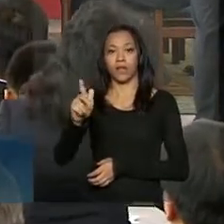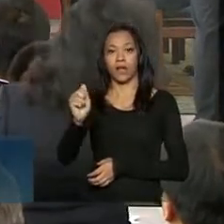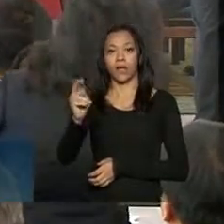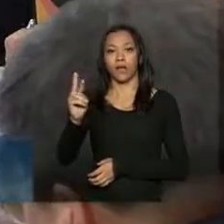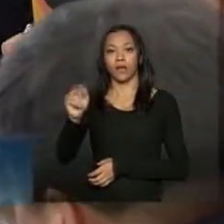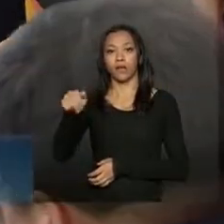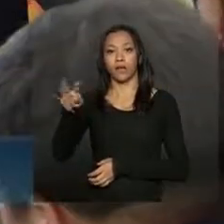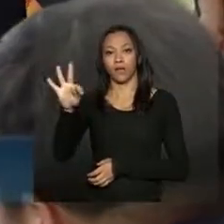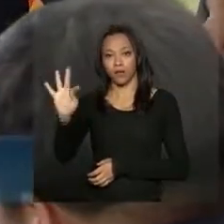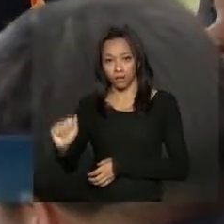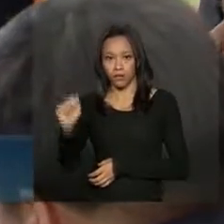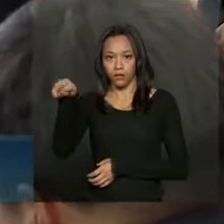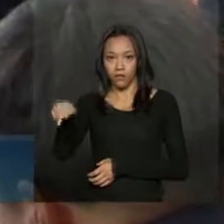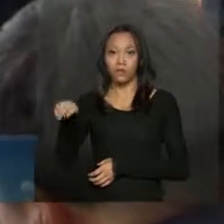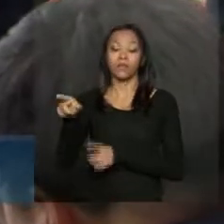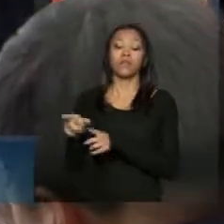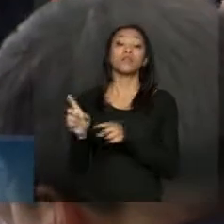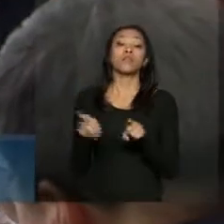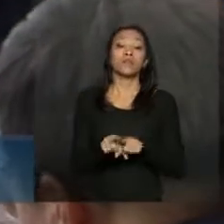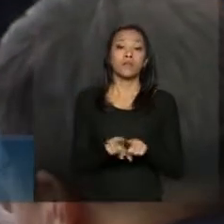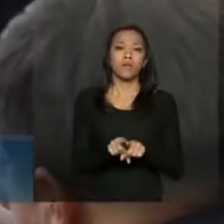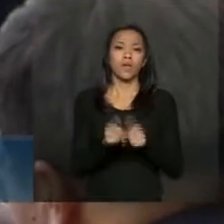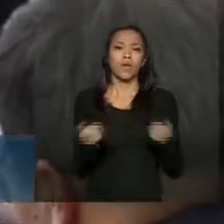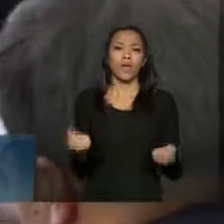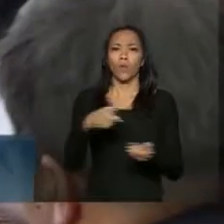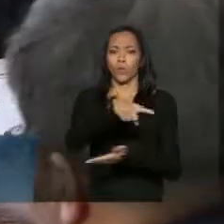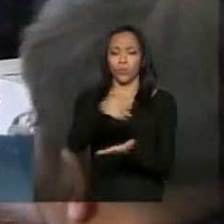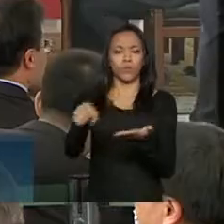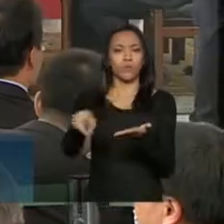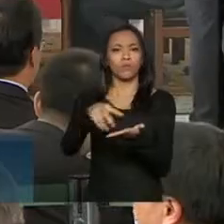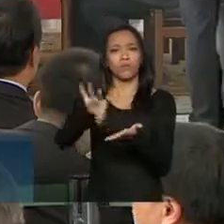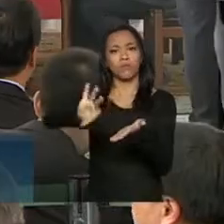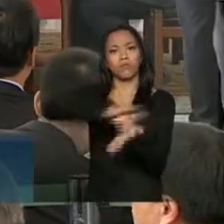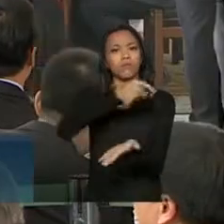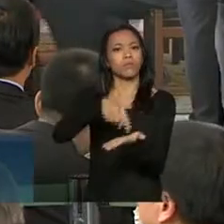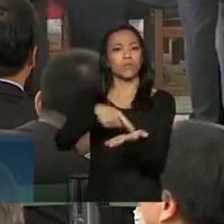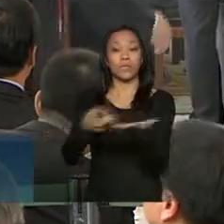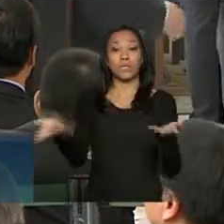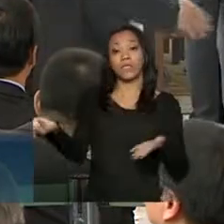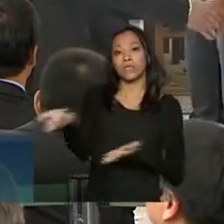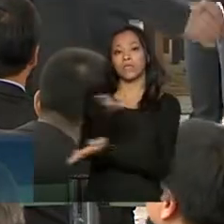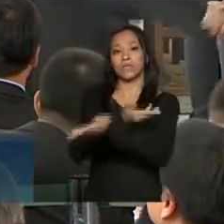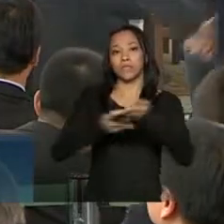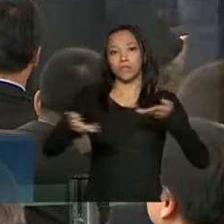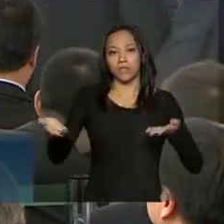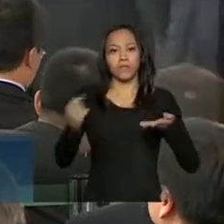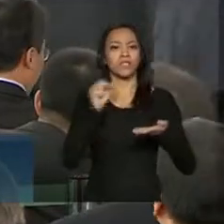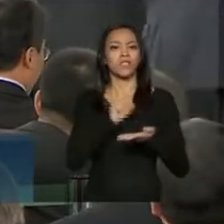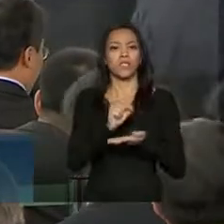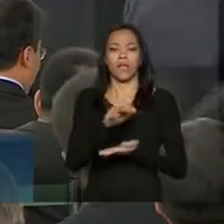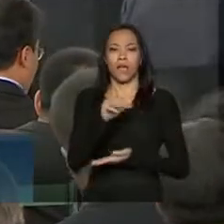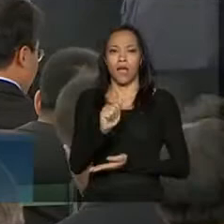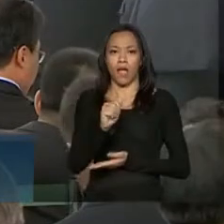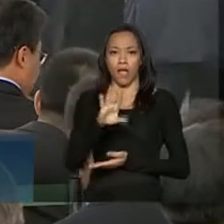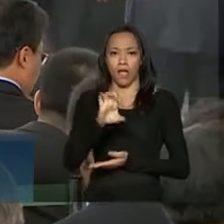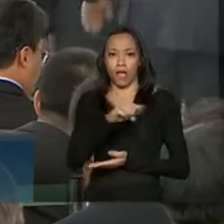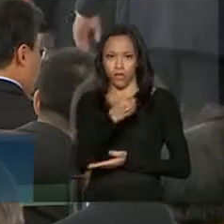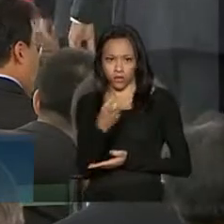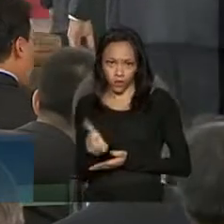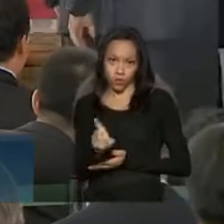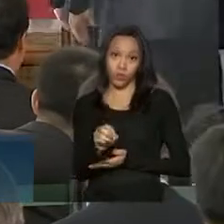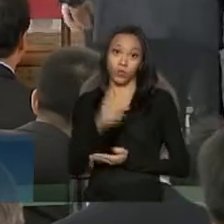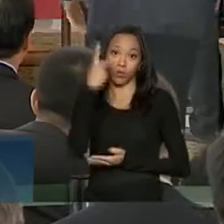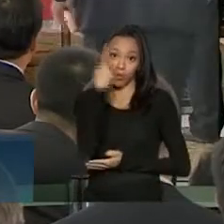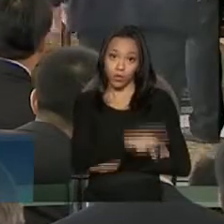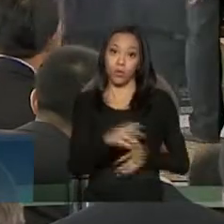Renováveis Brasil S.A., Antônio Mexia, acordo de conclusão de transferência de ações da EDPR para o